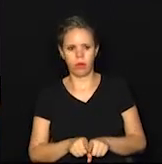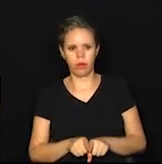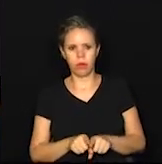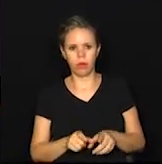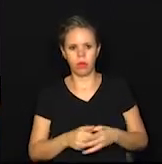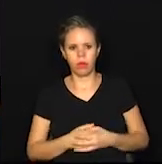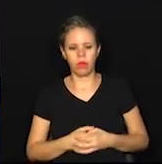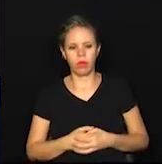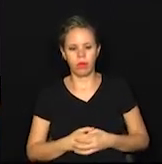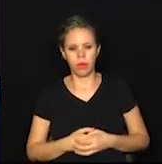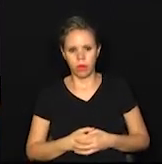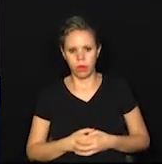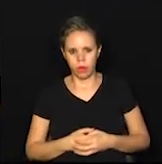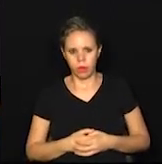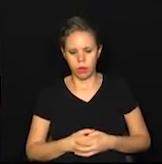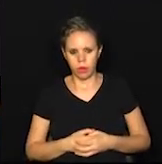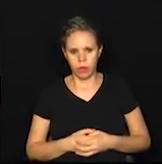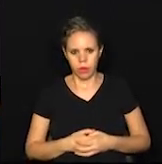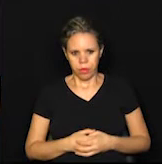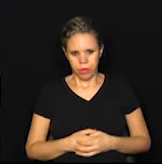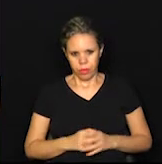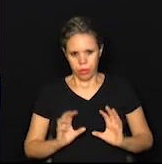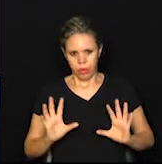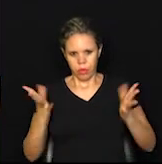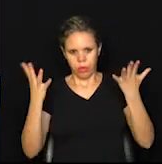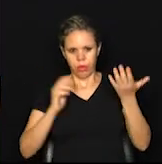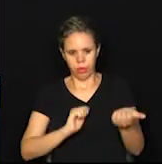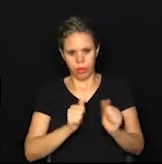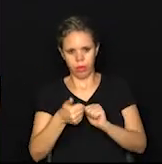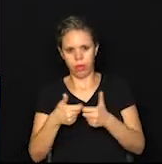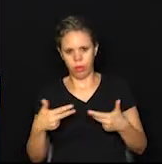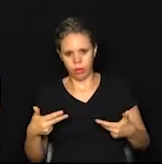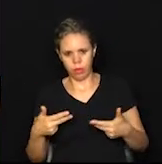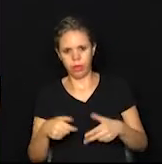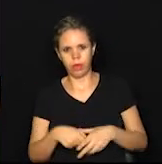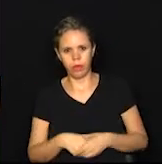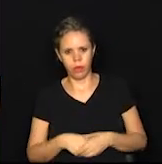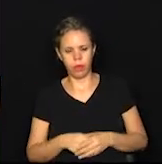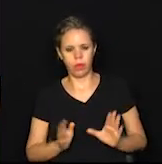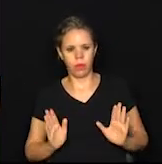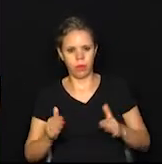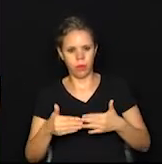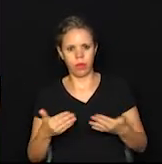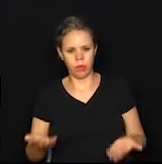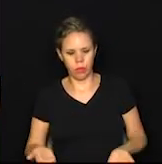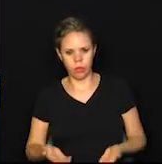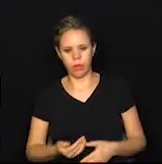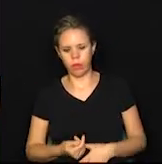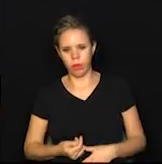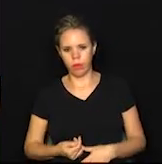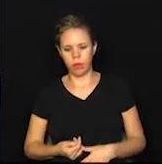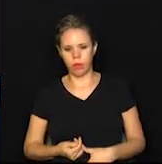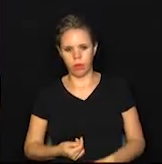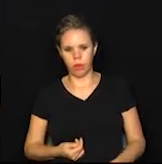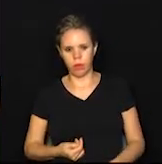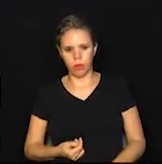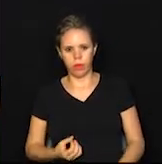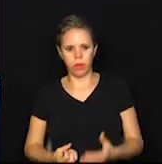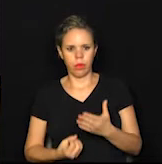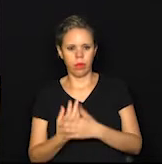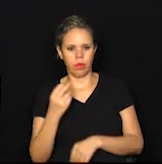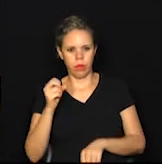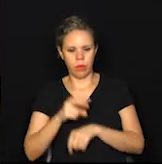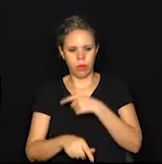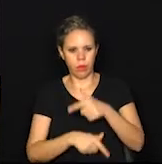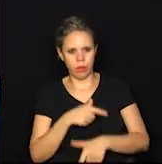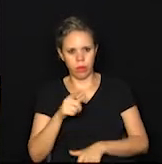aulas sistêmicas. E também os eventos esportivos, que são focos de gerador de empregos, gerador